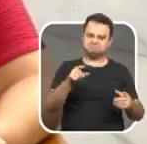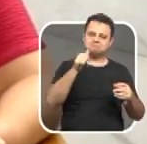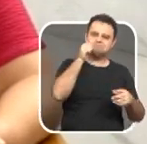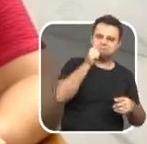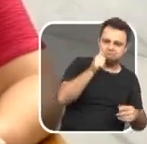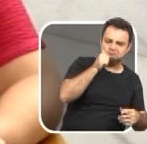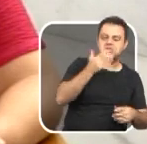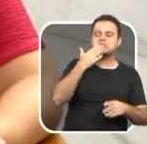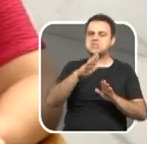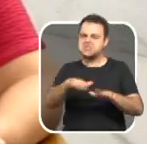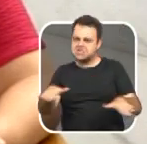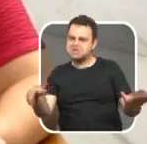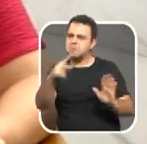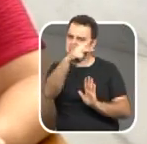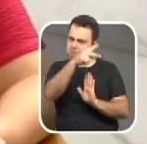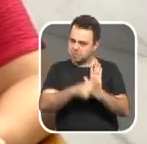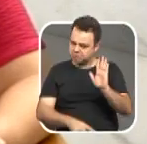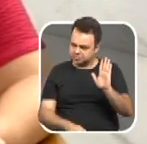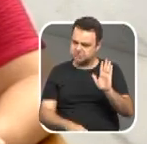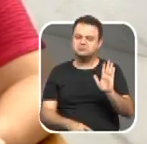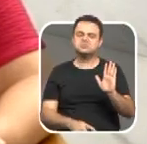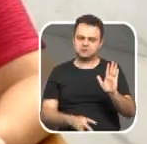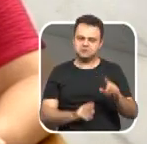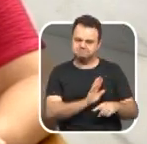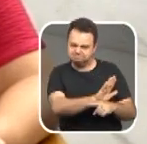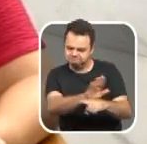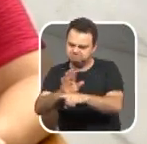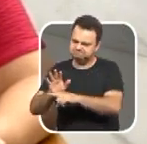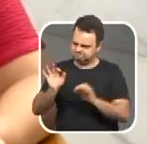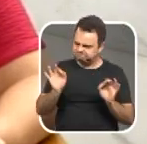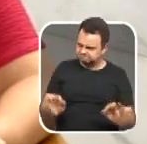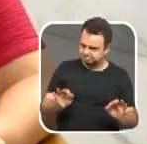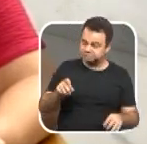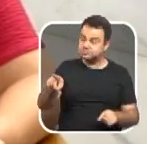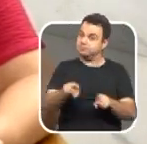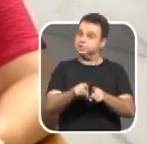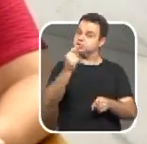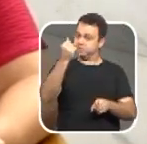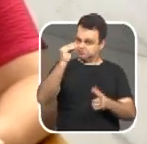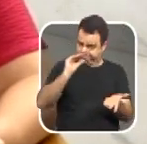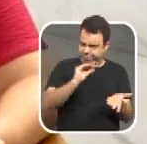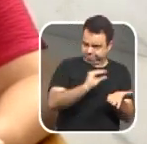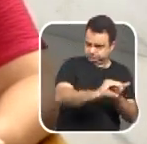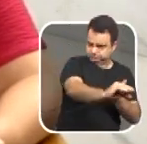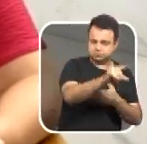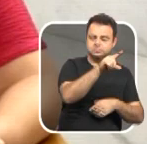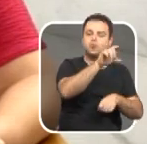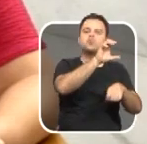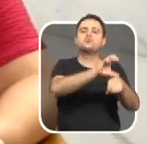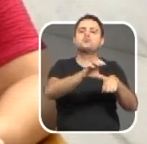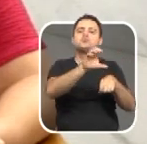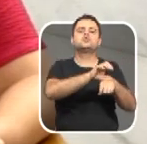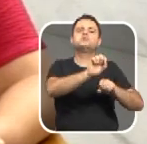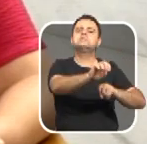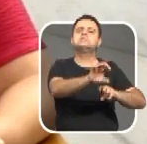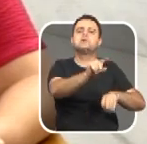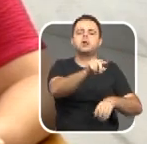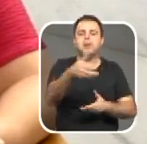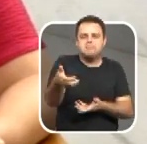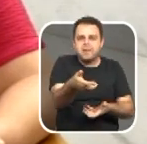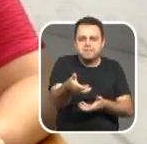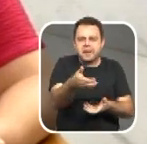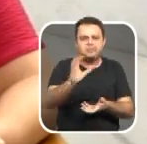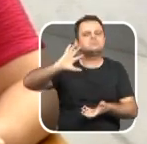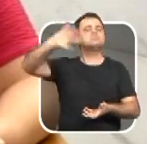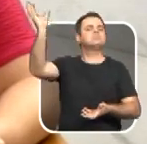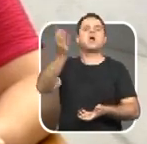o curso de manobra de desengasgo de bebês, né? No pré-natal das gestantes. E eu posso falar que é muito importante